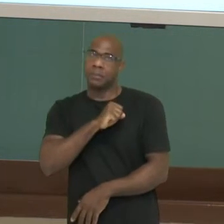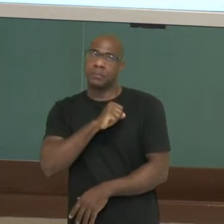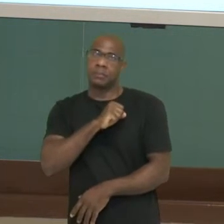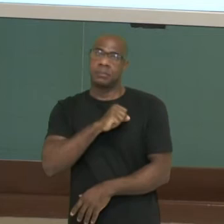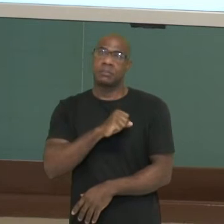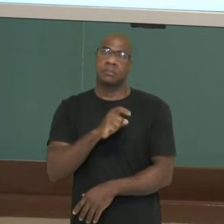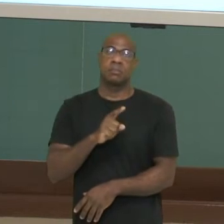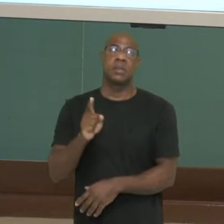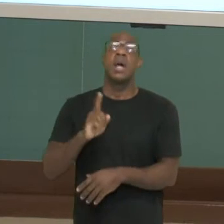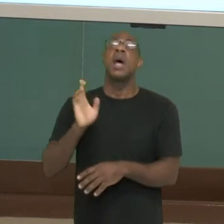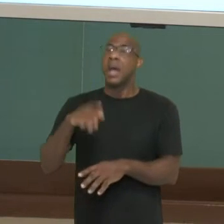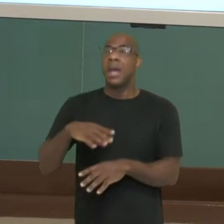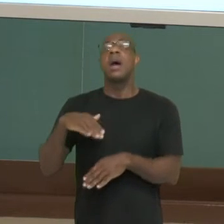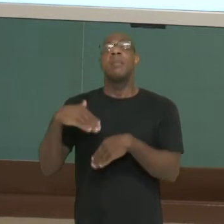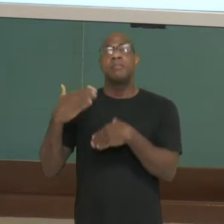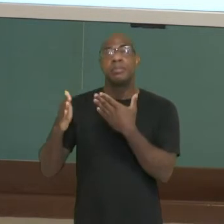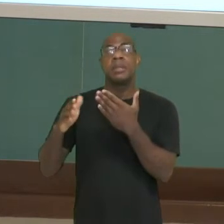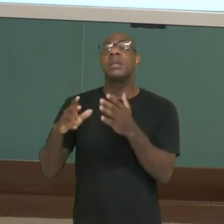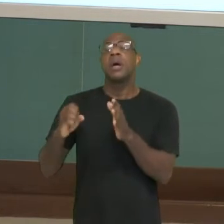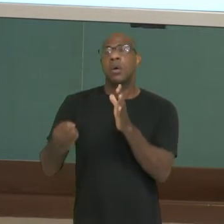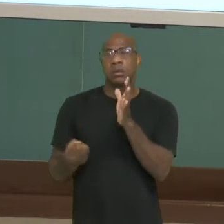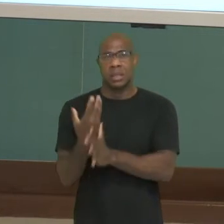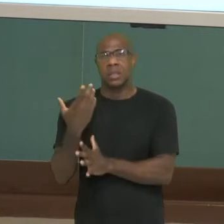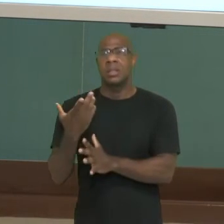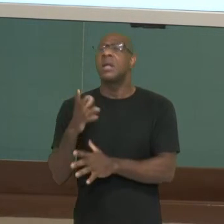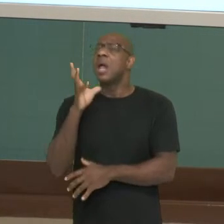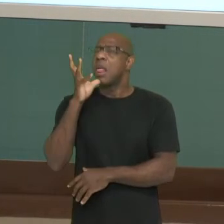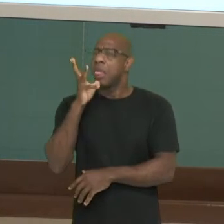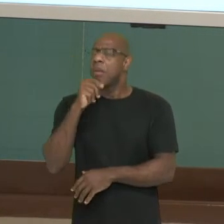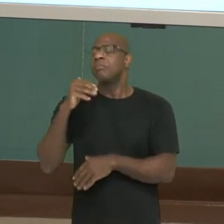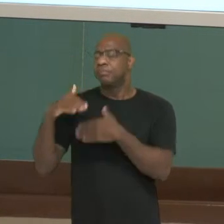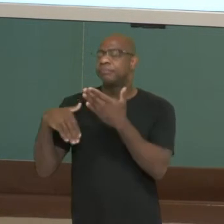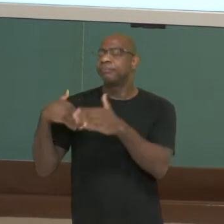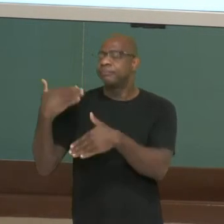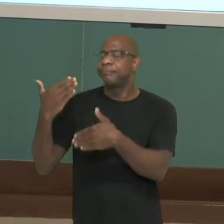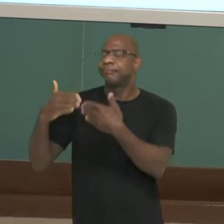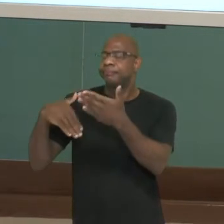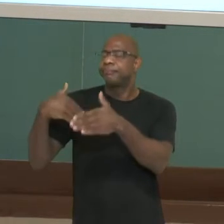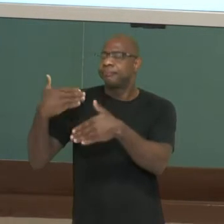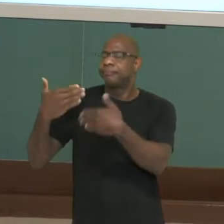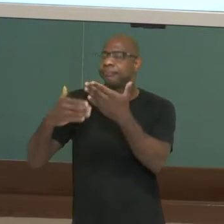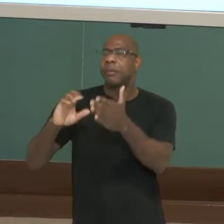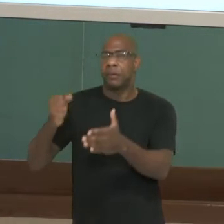lentamente. Então, é um processo que vai demorar muitos e muitos anos.